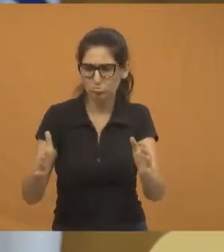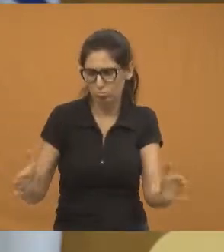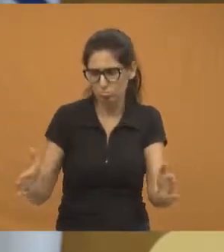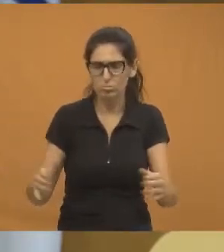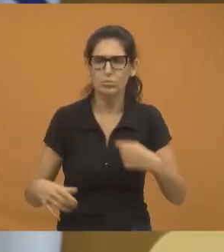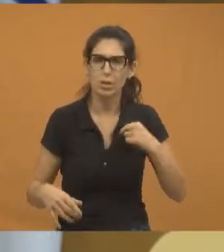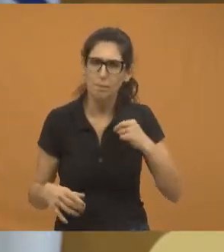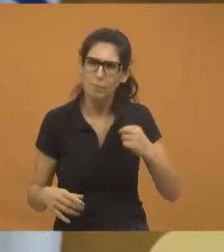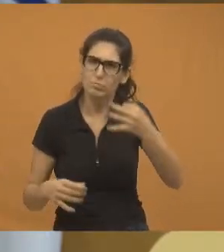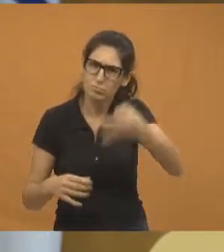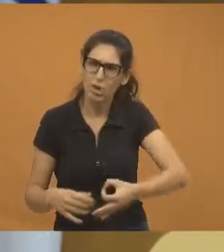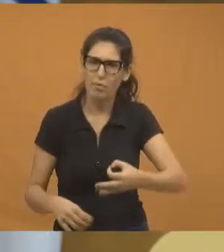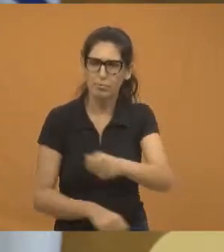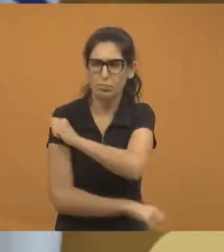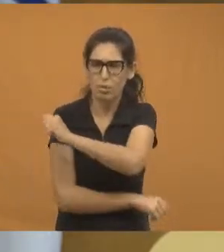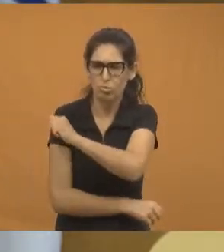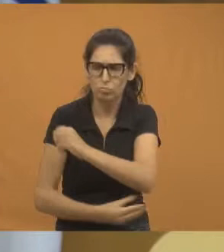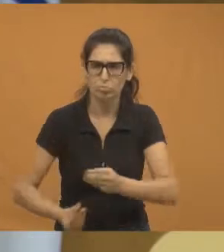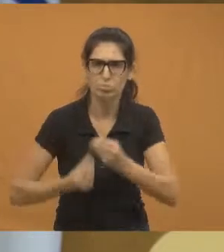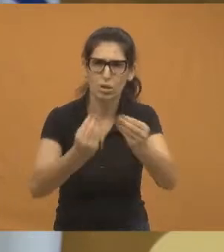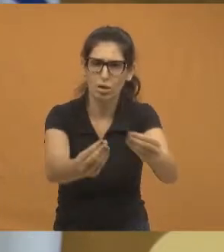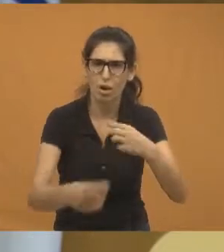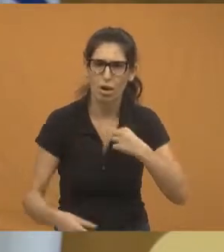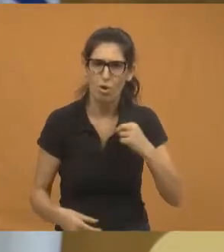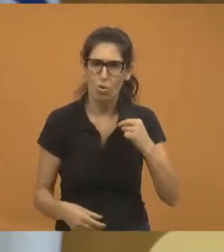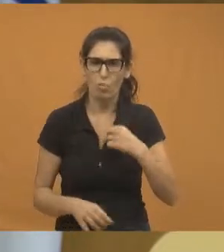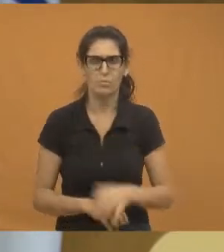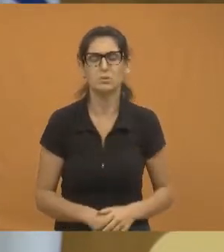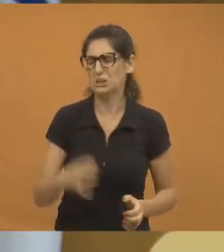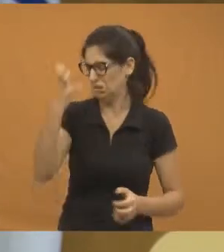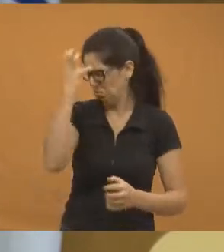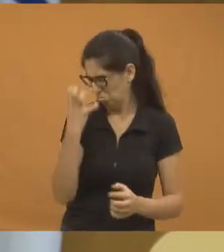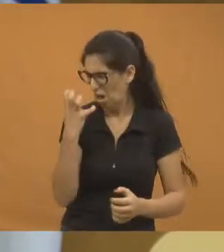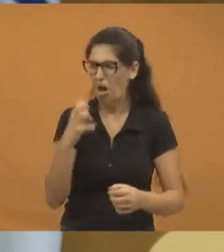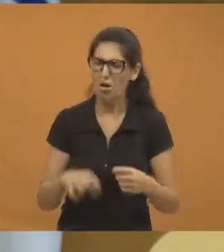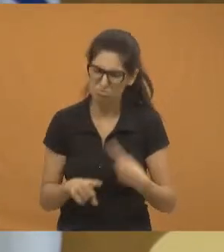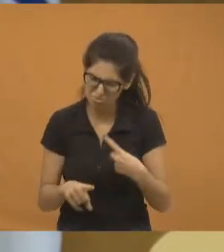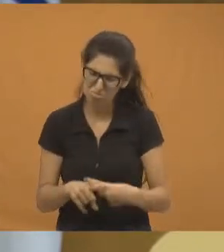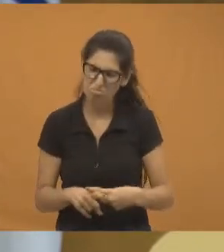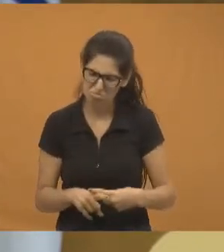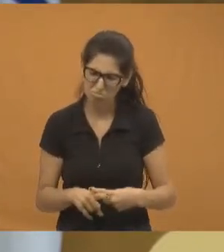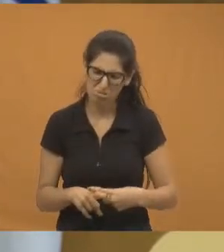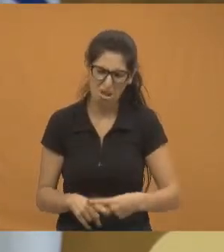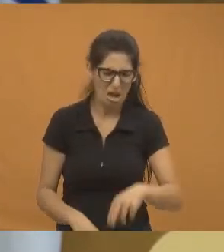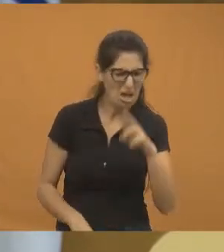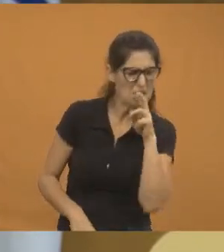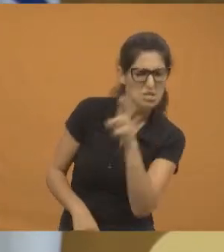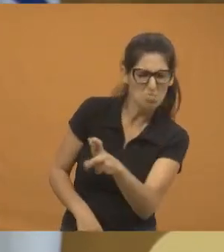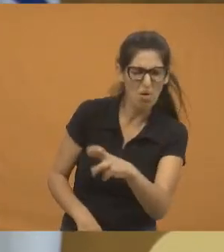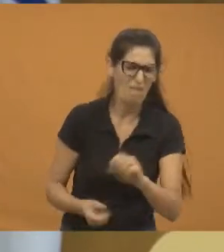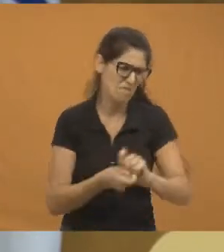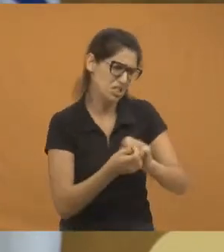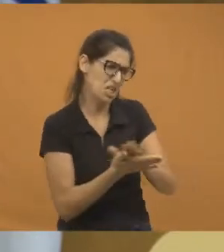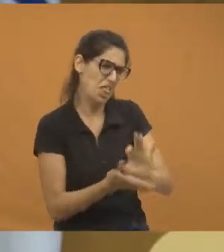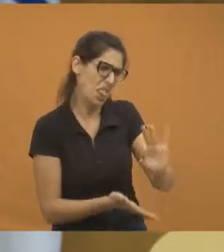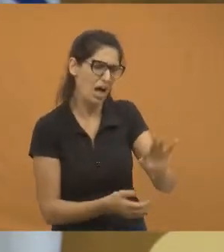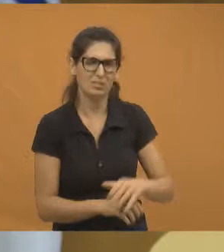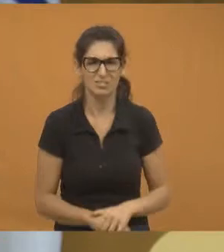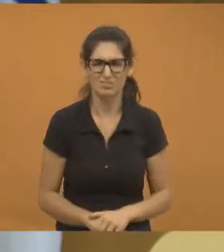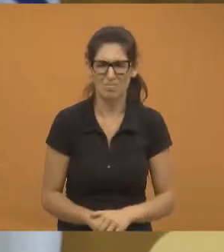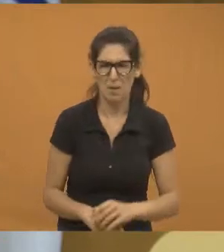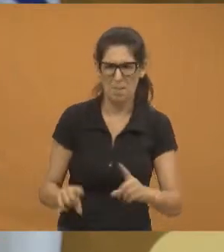nós não temos o que fazer eu fico bravo sim aí me desculpa talvez a palavra incompetência não seja melhor